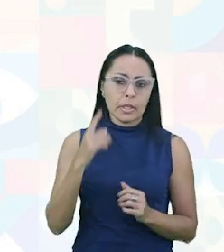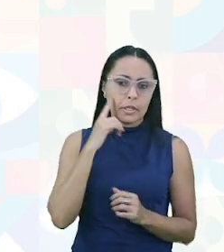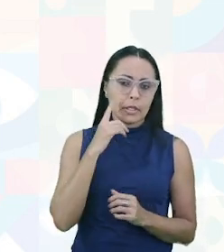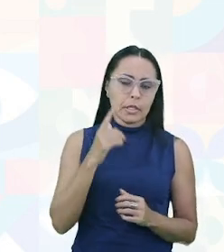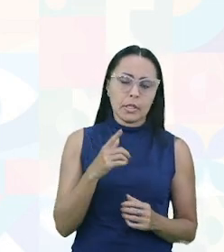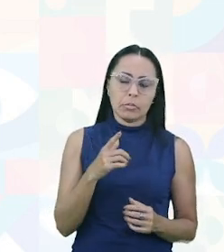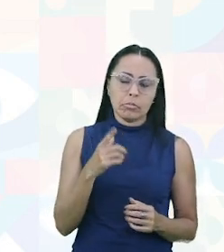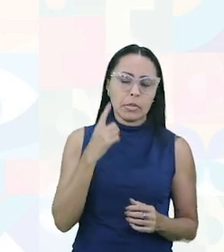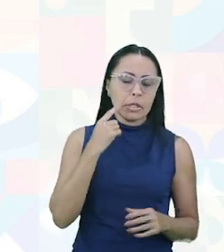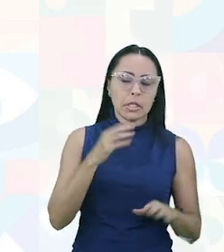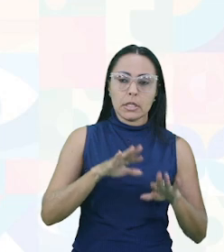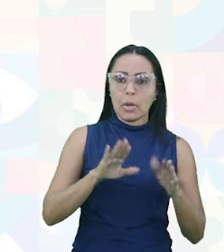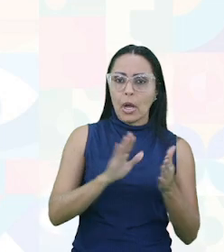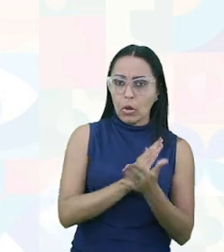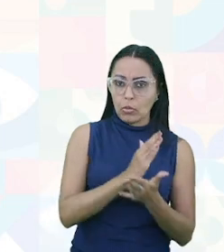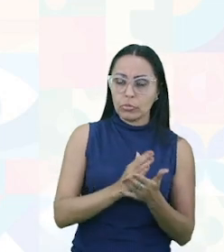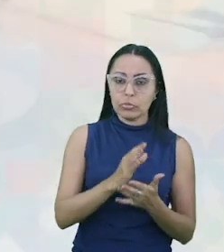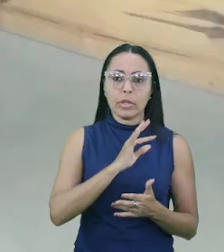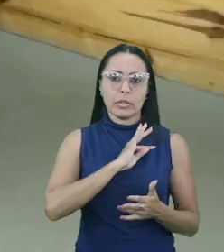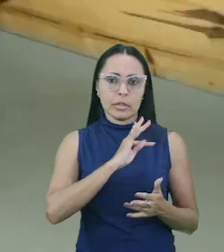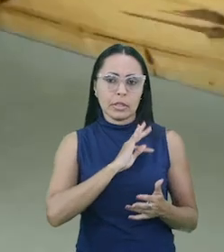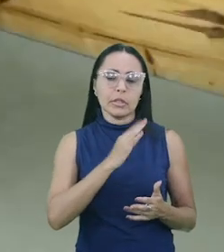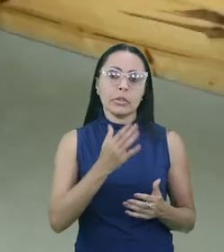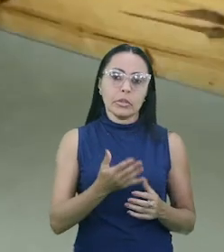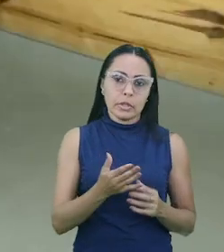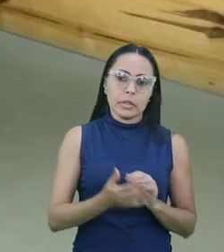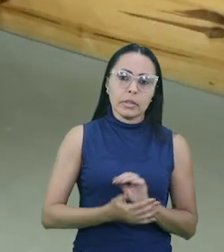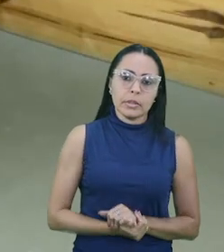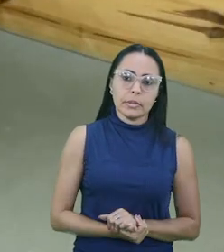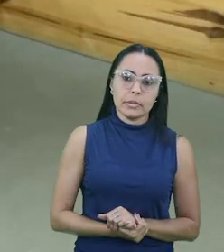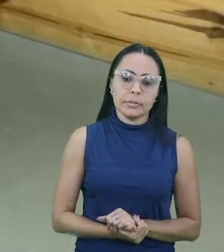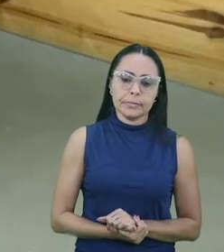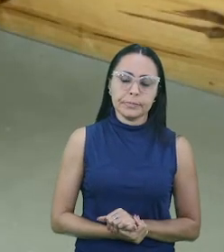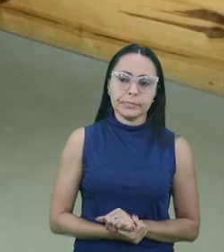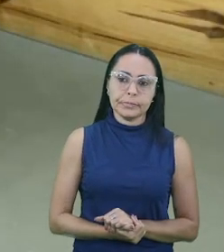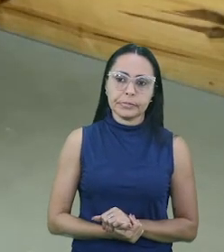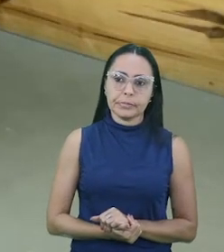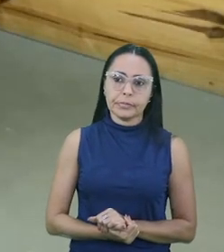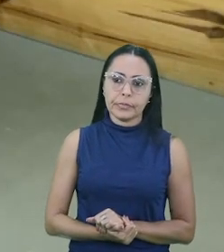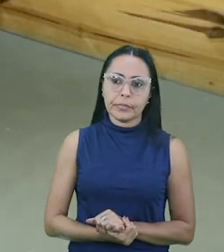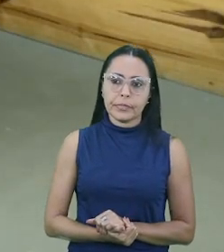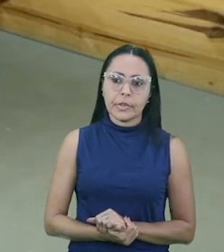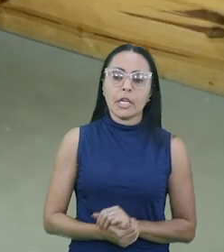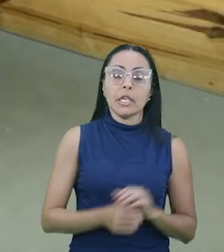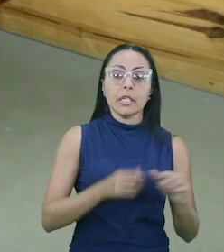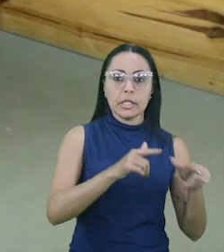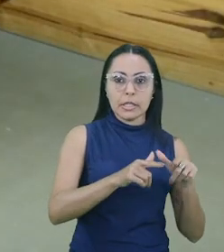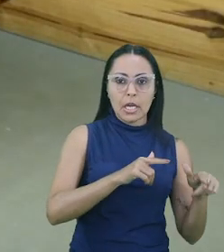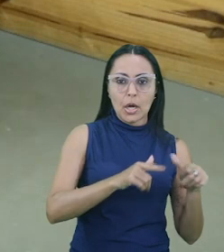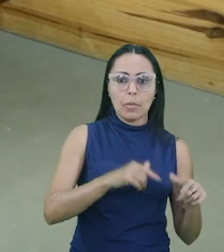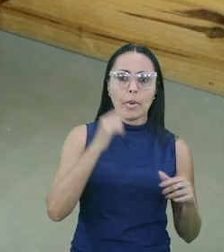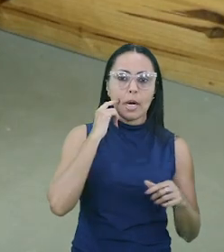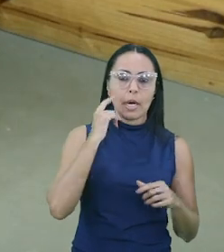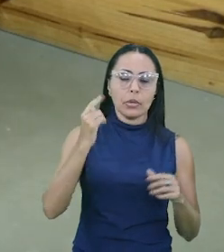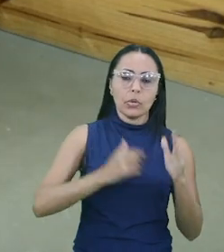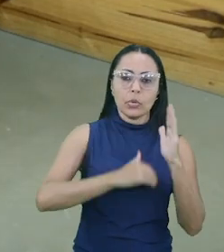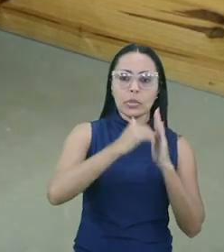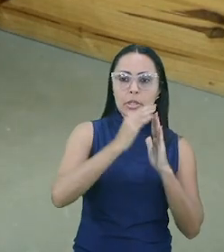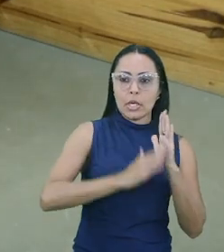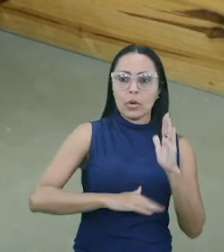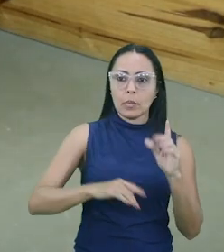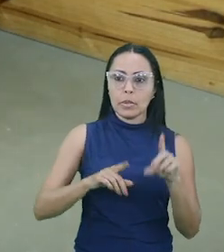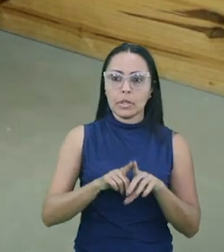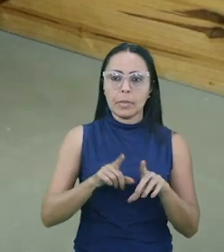existem algumas técnicas que são que trabalham com tinta úmida sobre úmido, então não